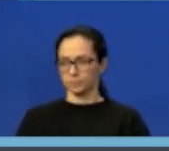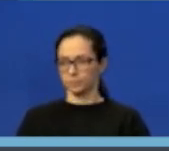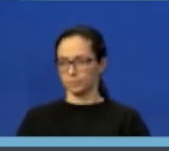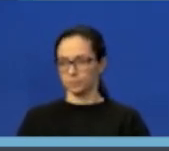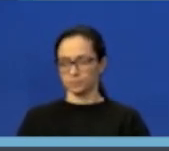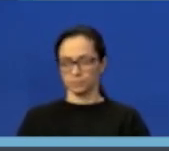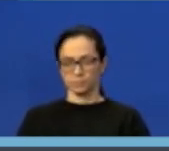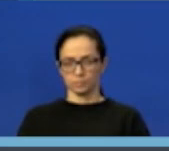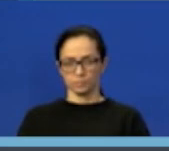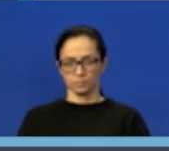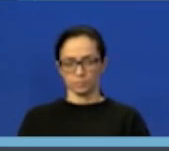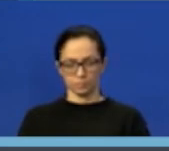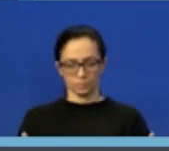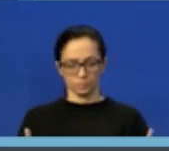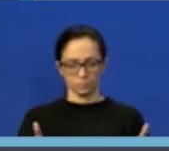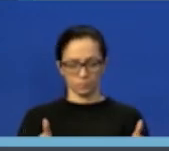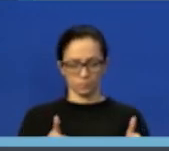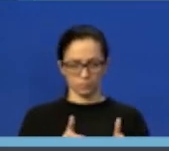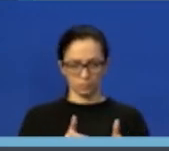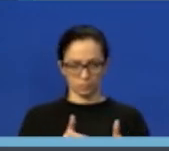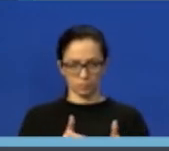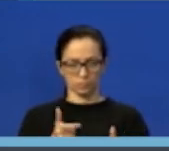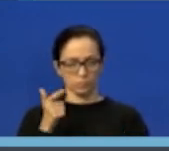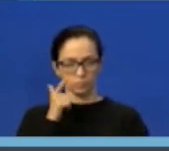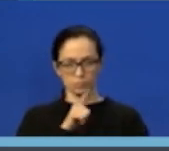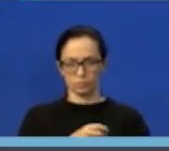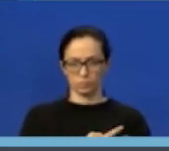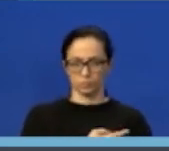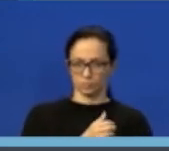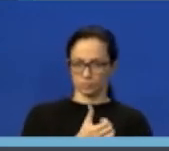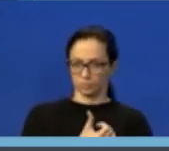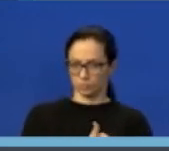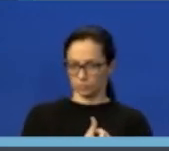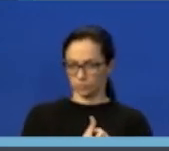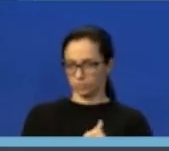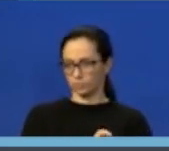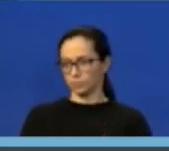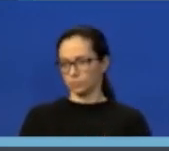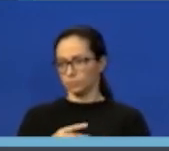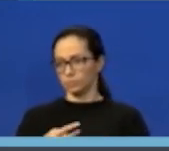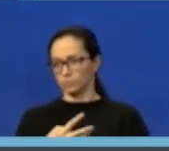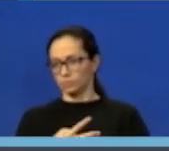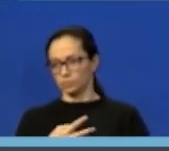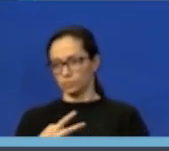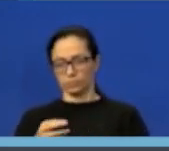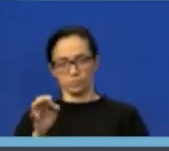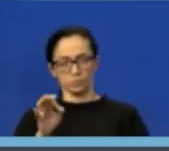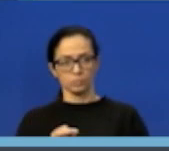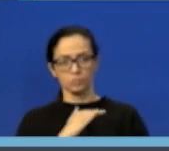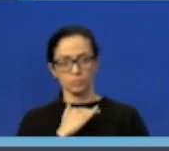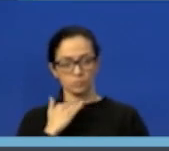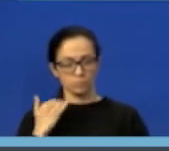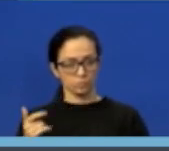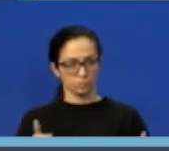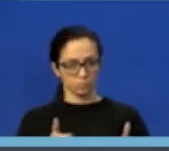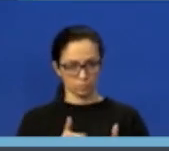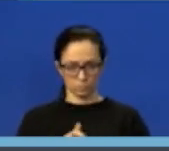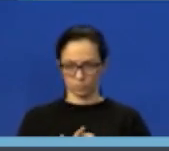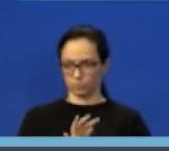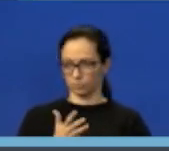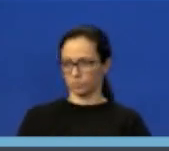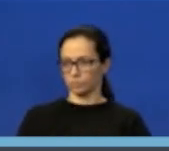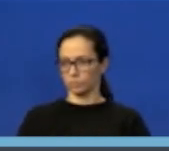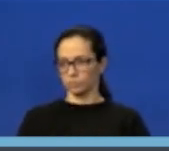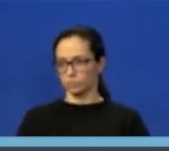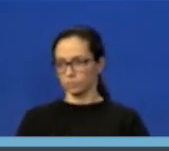nessa incidência em relação aos anos anteriores de 26% e de 32% na mortalidade. O que significa isso? Né? Que